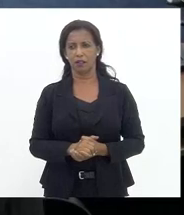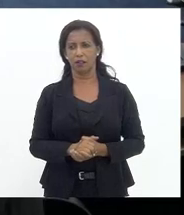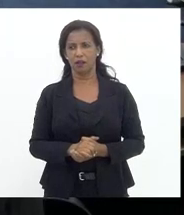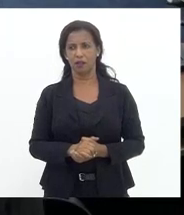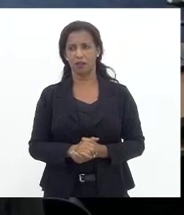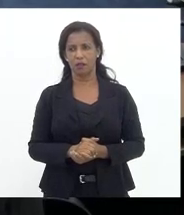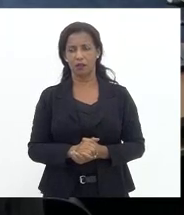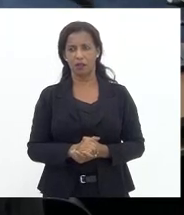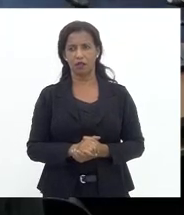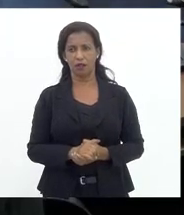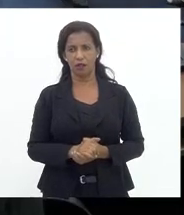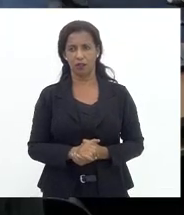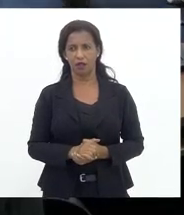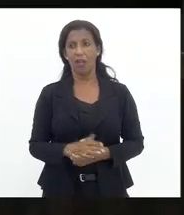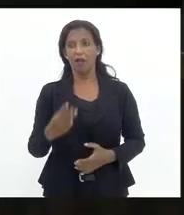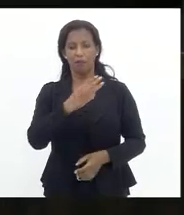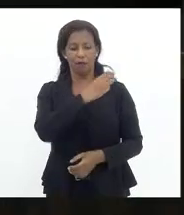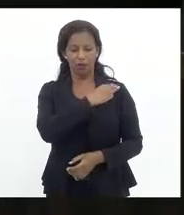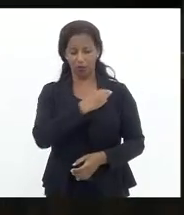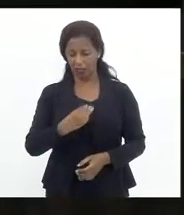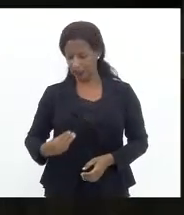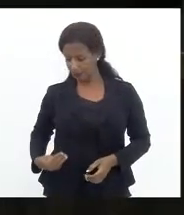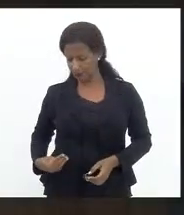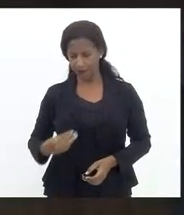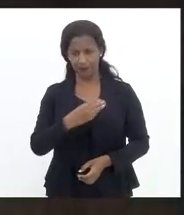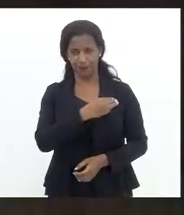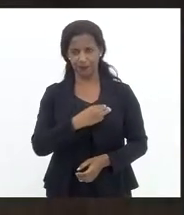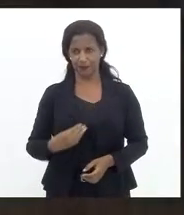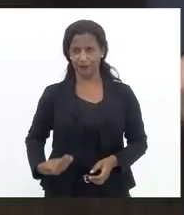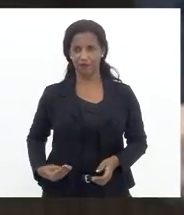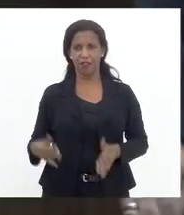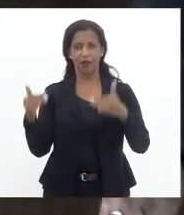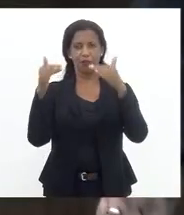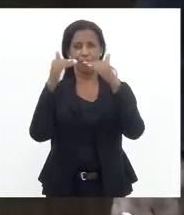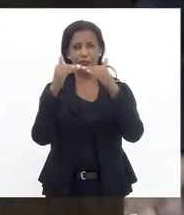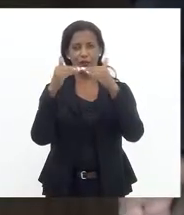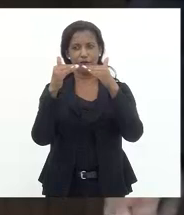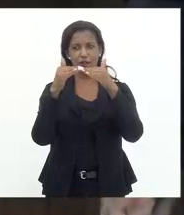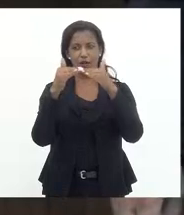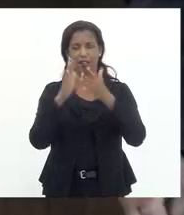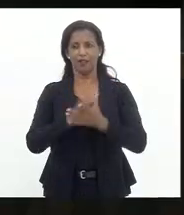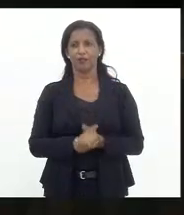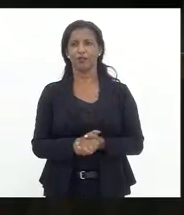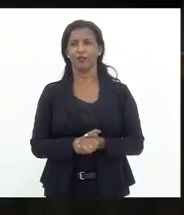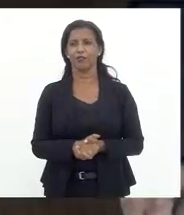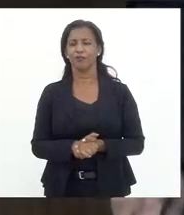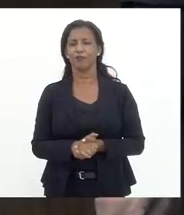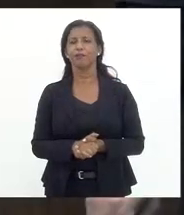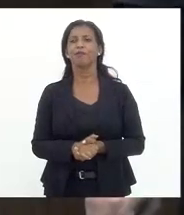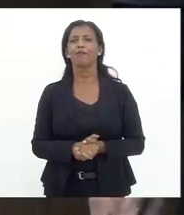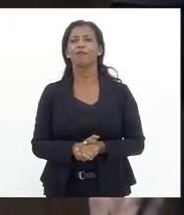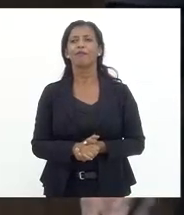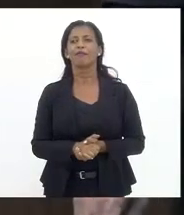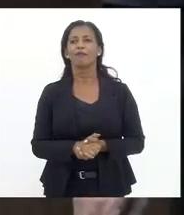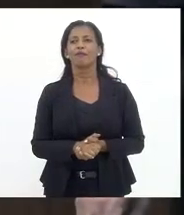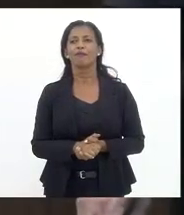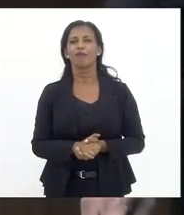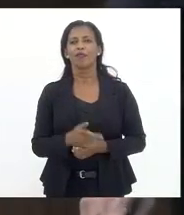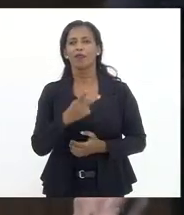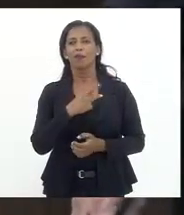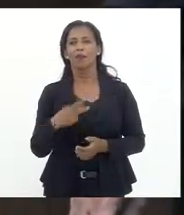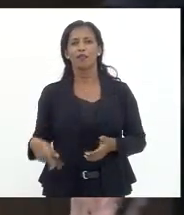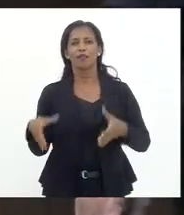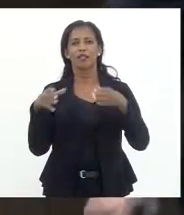Deputado Imperador de Madureira. Favorável com dispositivo. Só do alegria. Futuro conselheiro, presidente